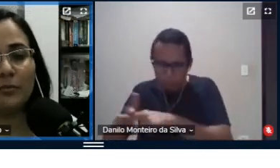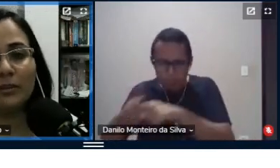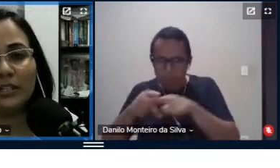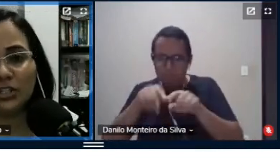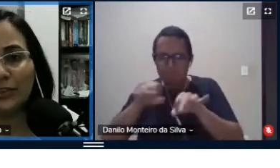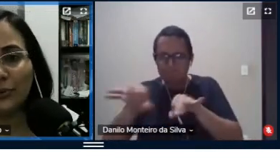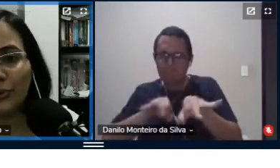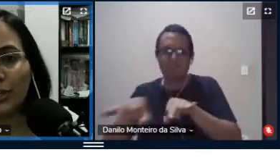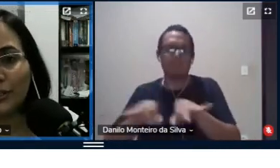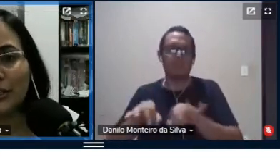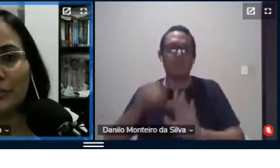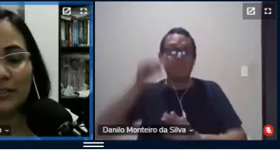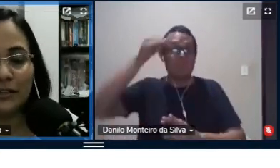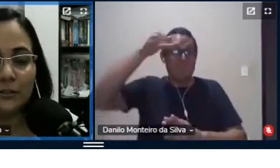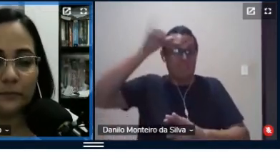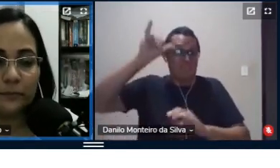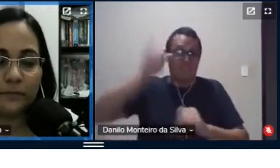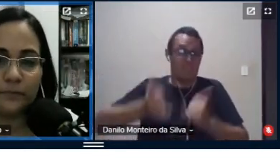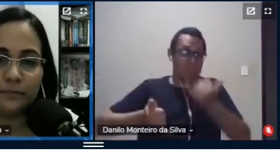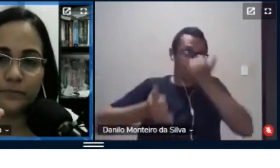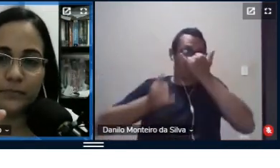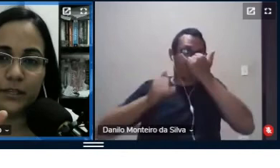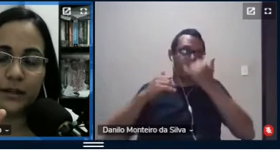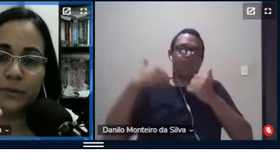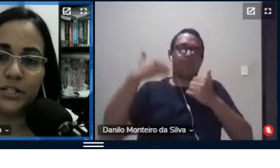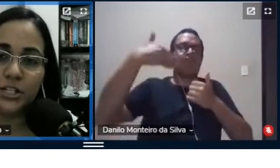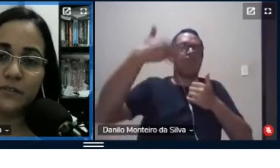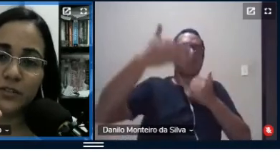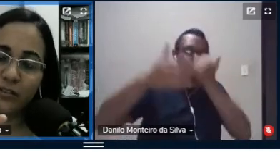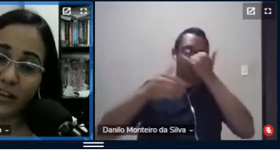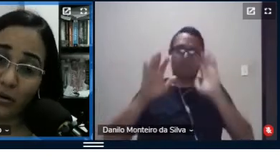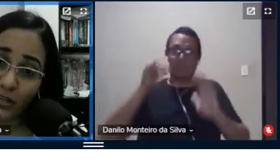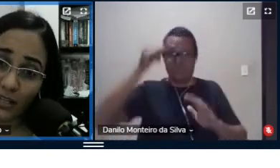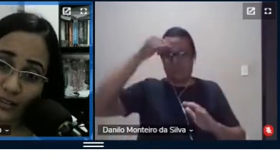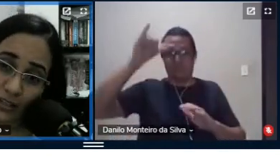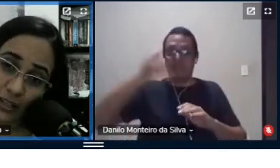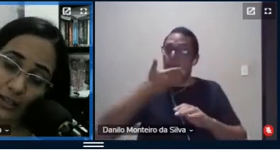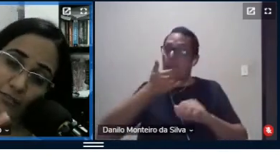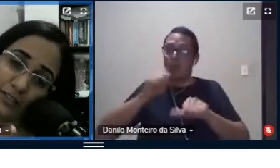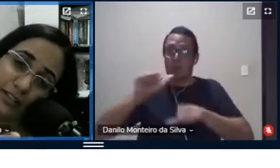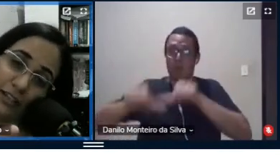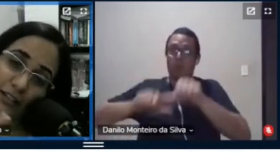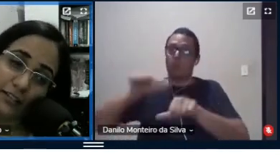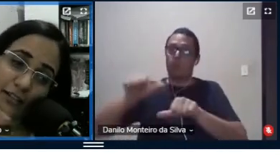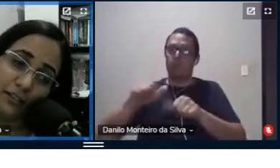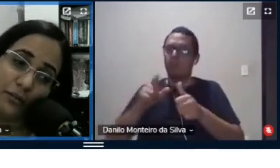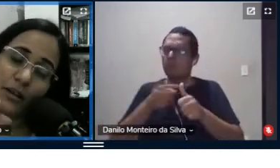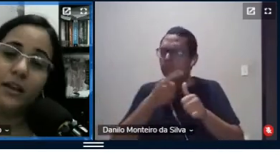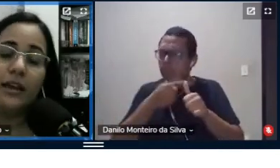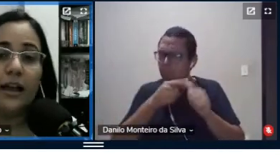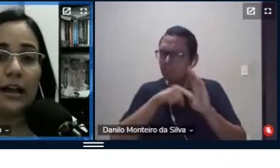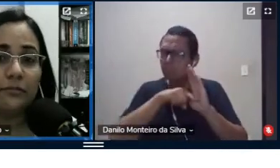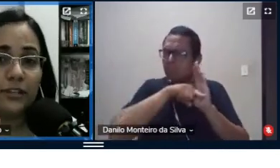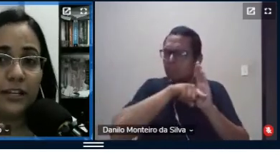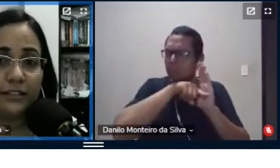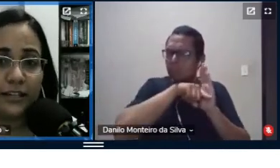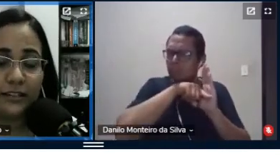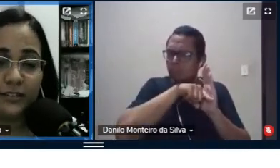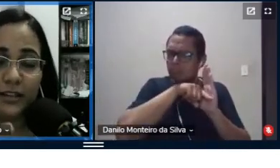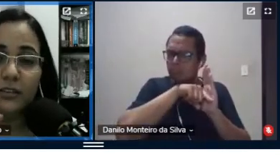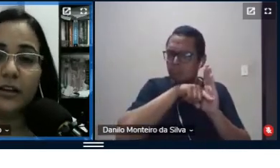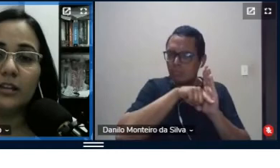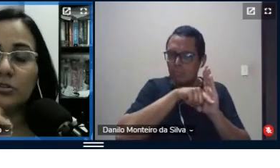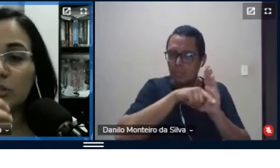A gente vai planejar a troca daquele material. Né? A preditiva é só ficar olhando a trinca, vendo se ela está crescendo ou não. Vi que ela